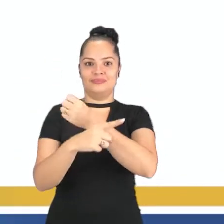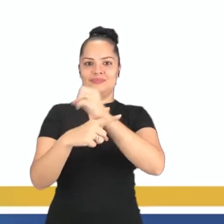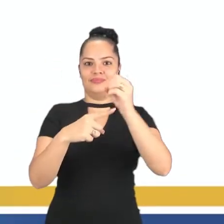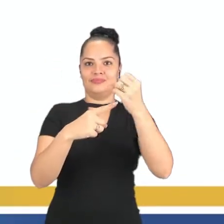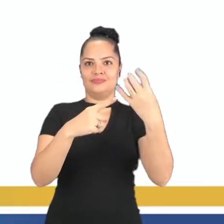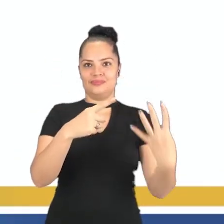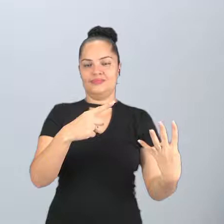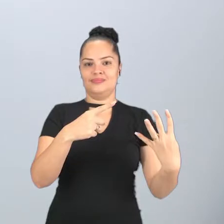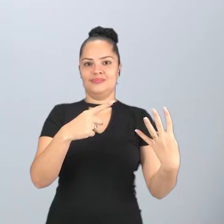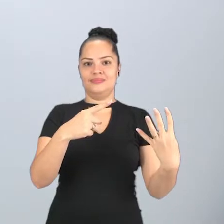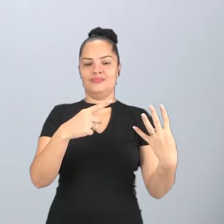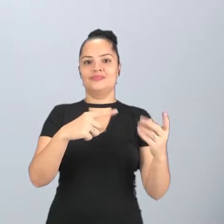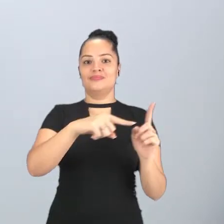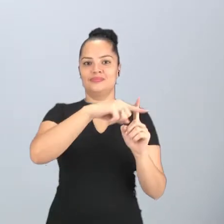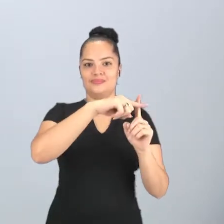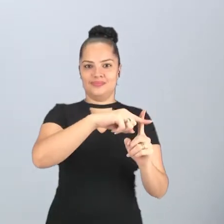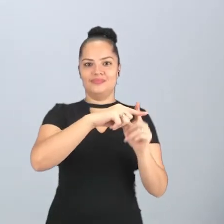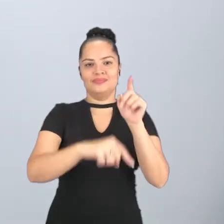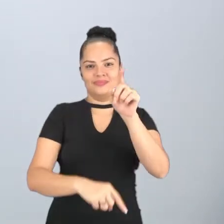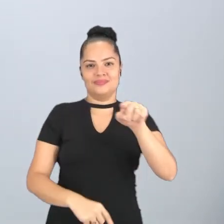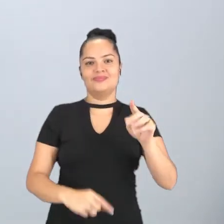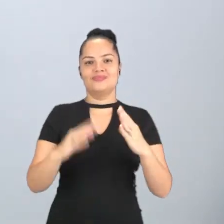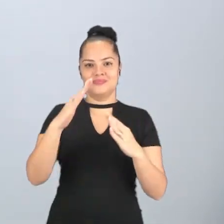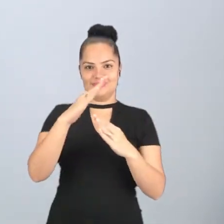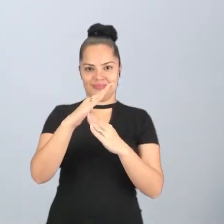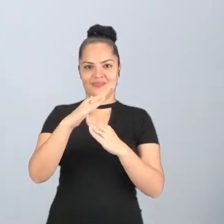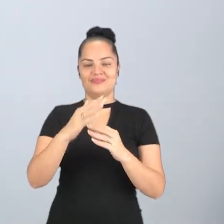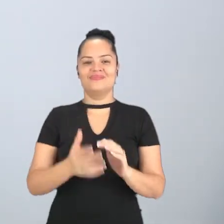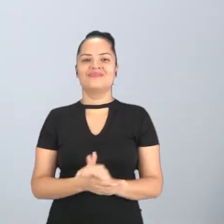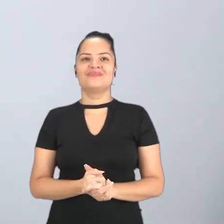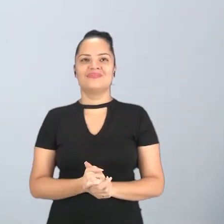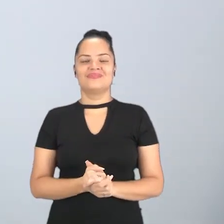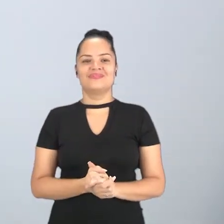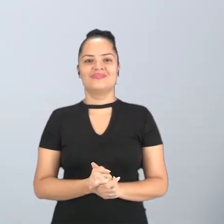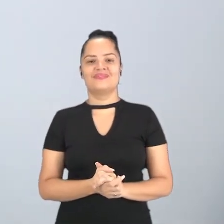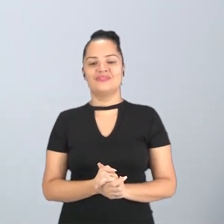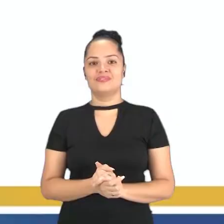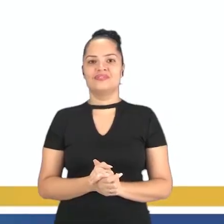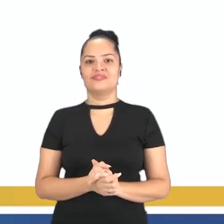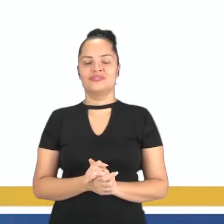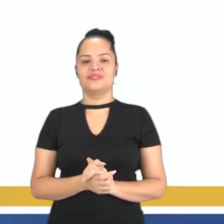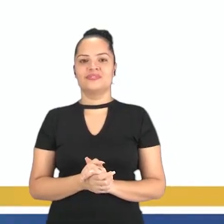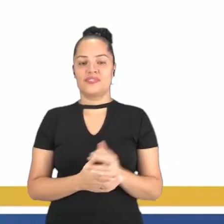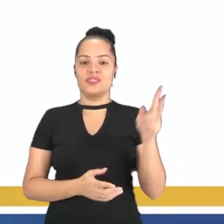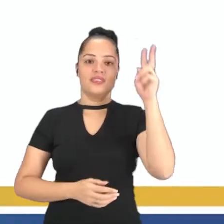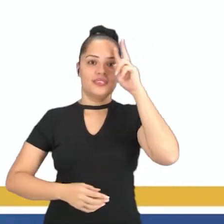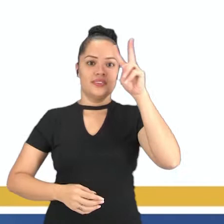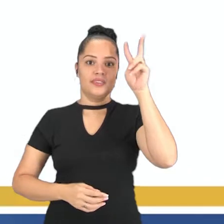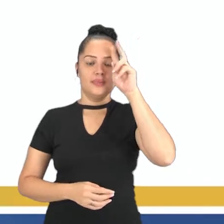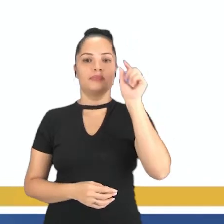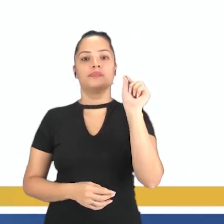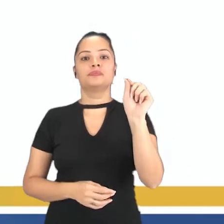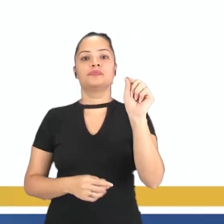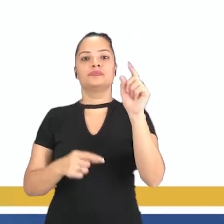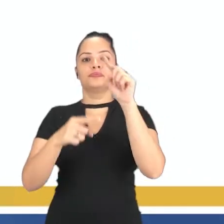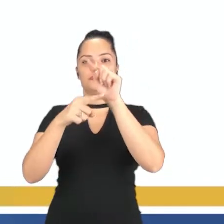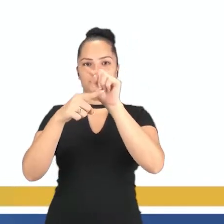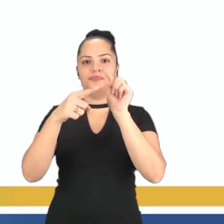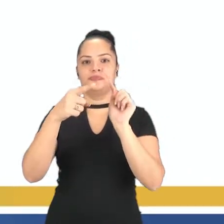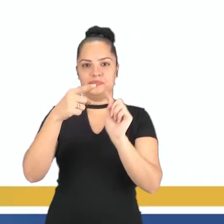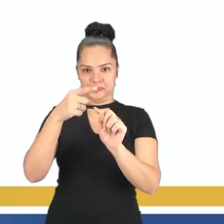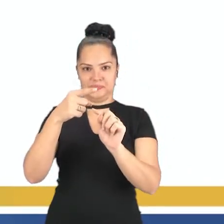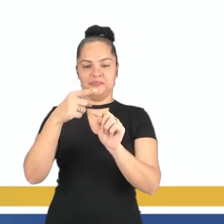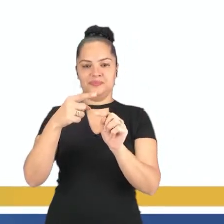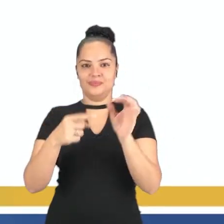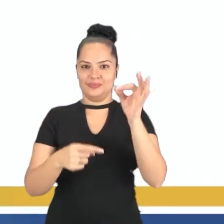decimal finita. Muito bem, vamos lá? Então, para isso nós vamos lembrar o que é a divisão, né?